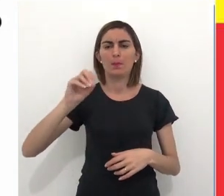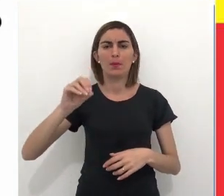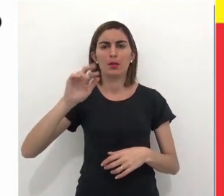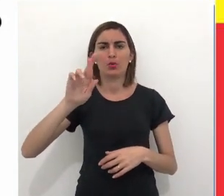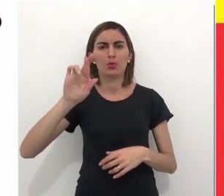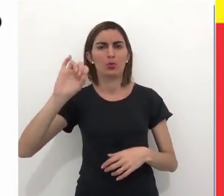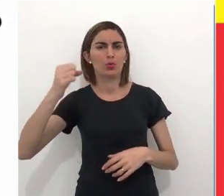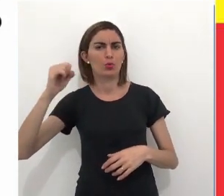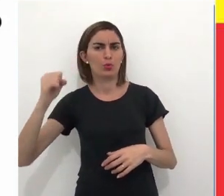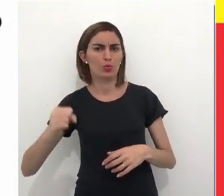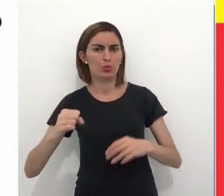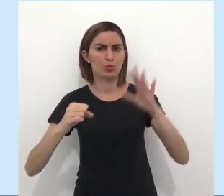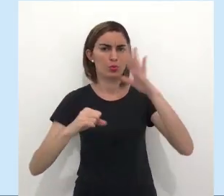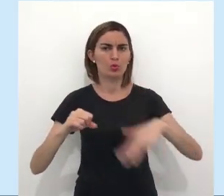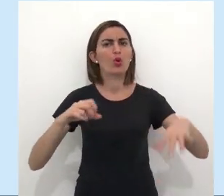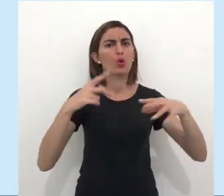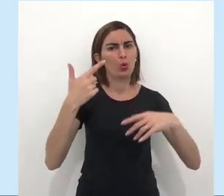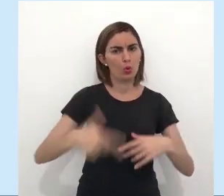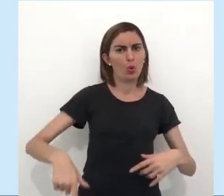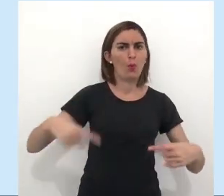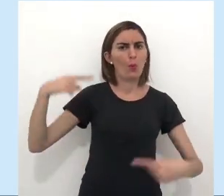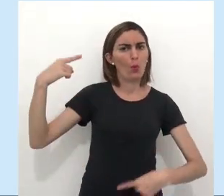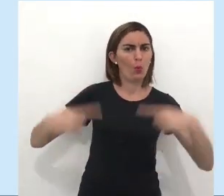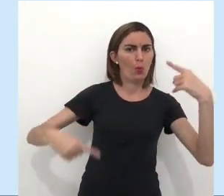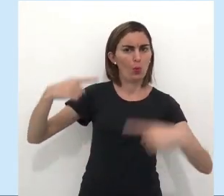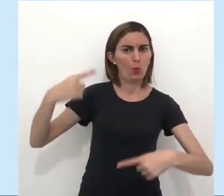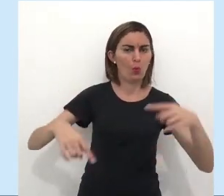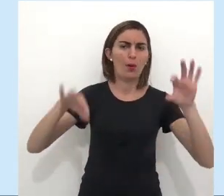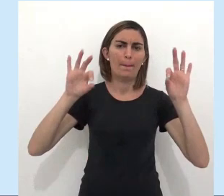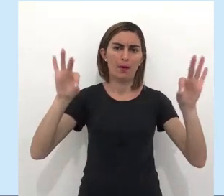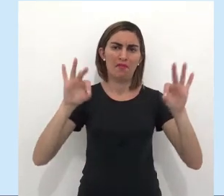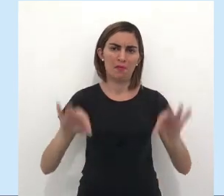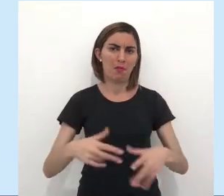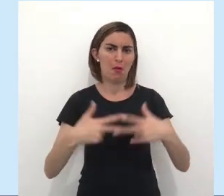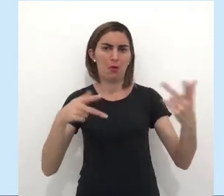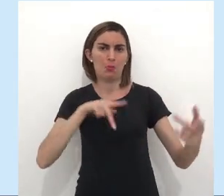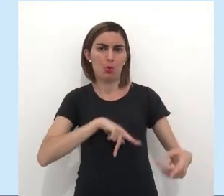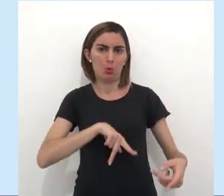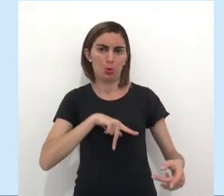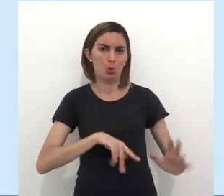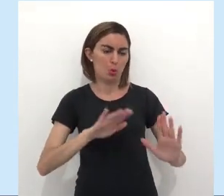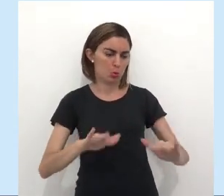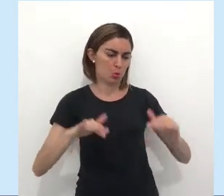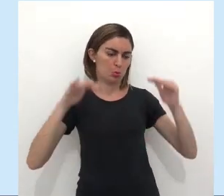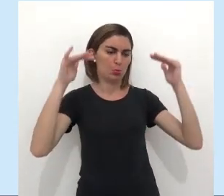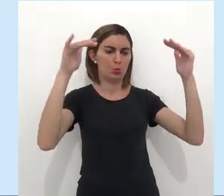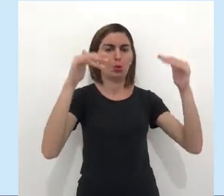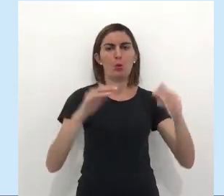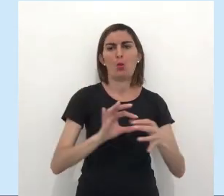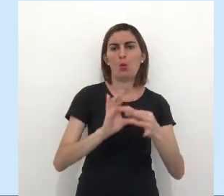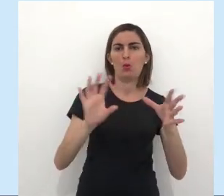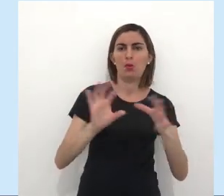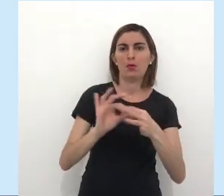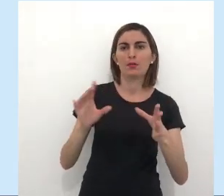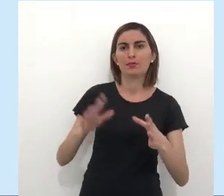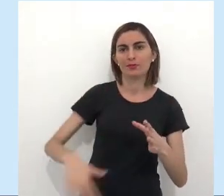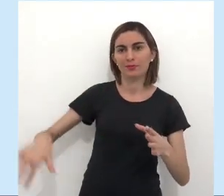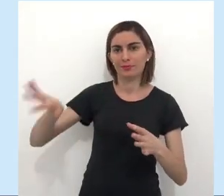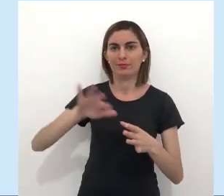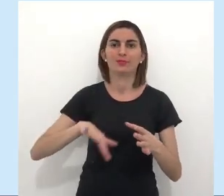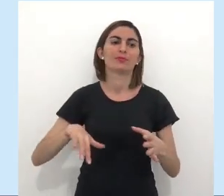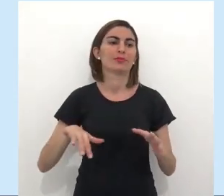Grosso. Novamente, o combate aos privilégios dos portugueses e maior autonomia para